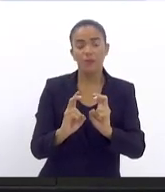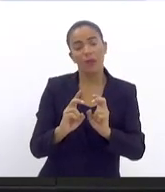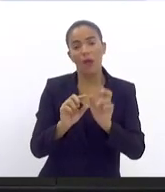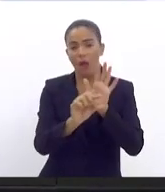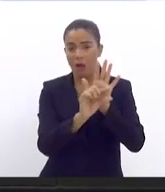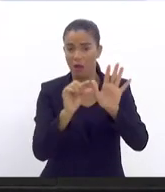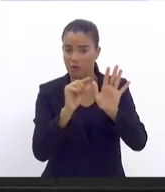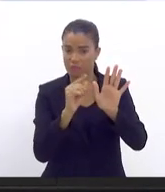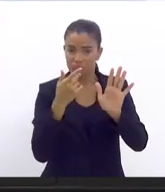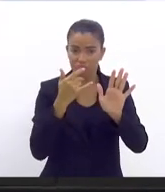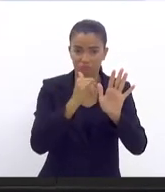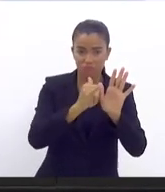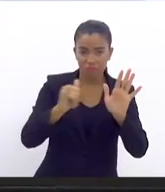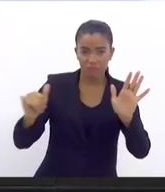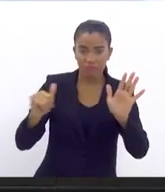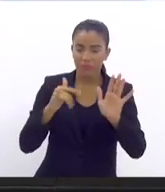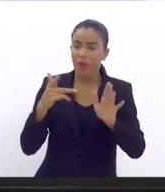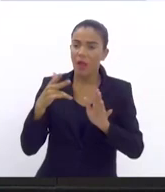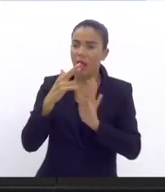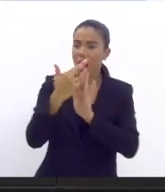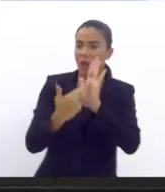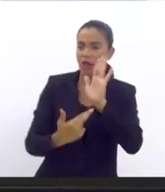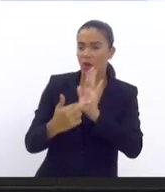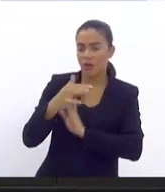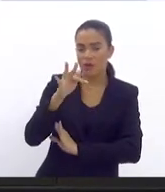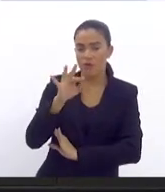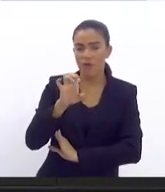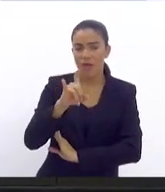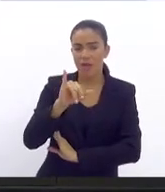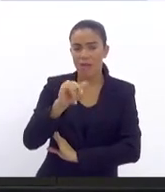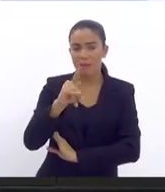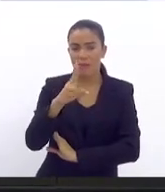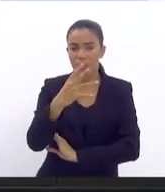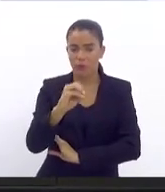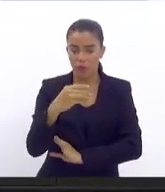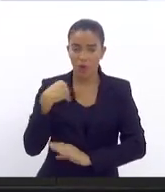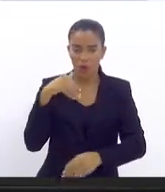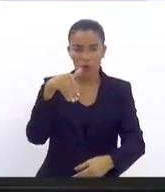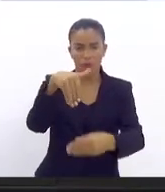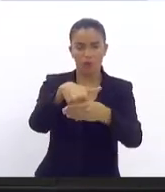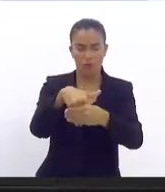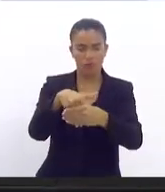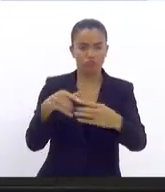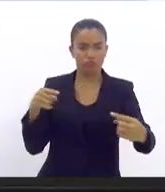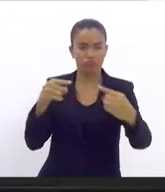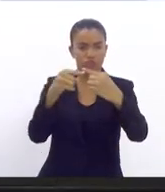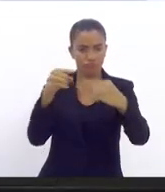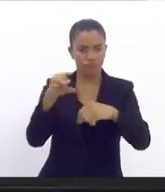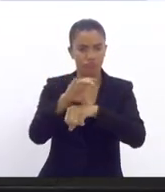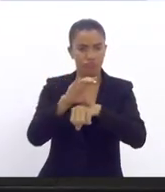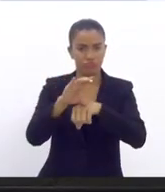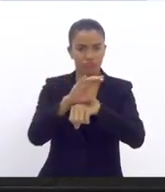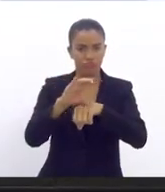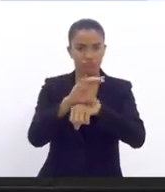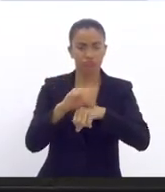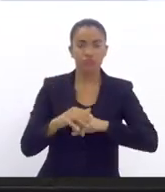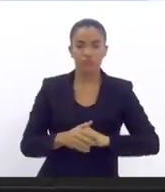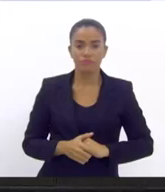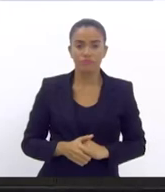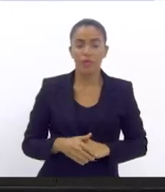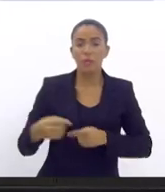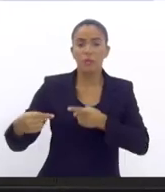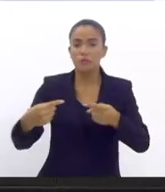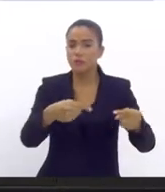menciona. Passo a relatoria ao deputado Filipinho Raves. Eu voto é pela constitucionalidade. Presidente.